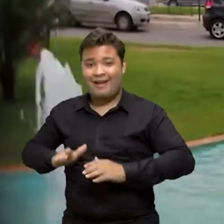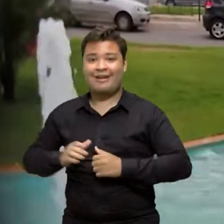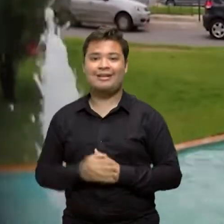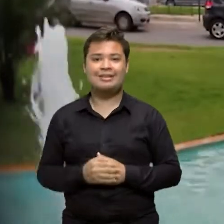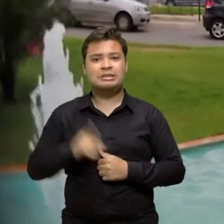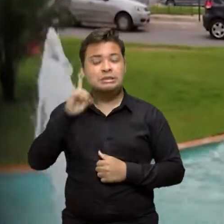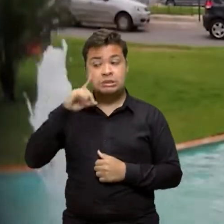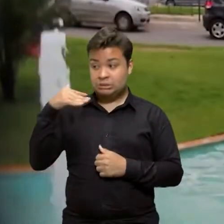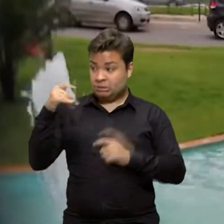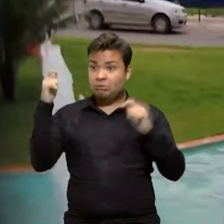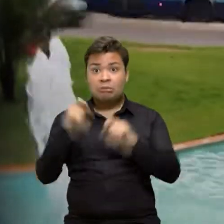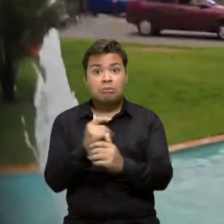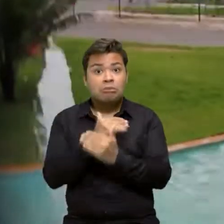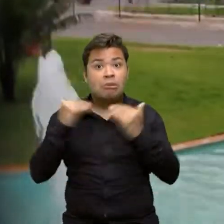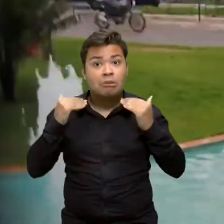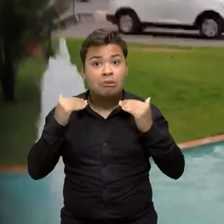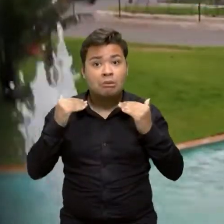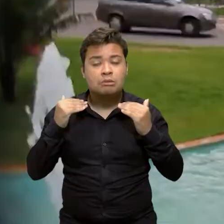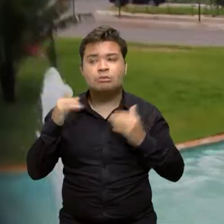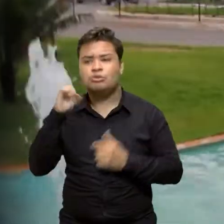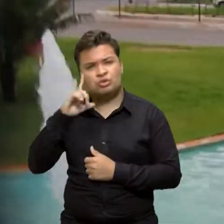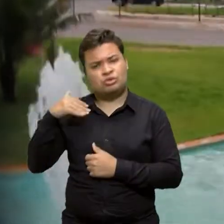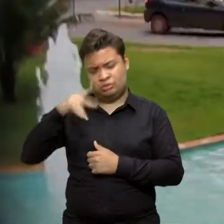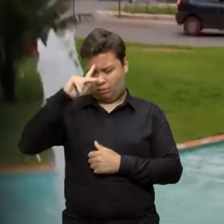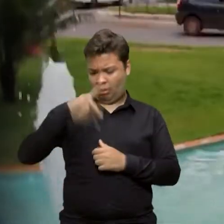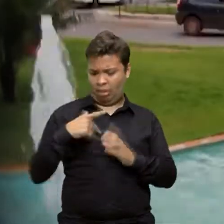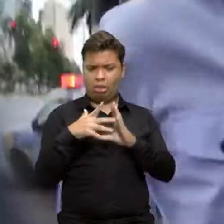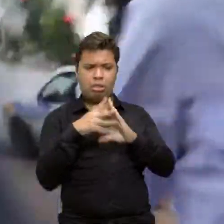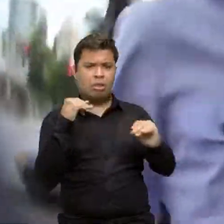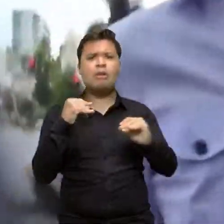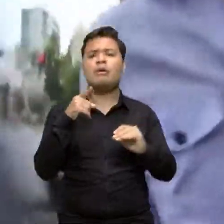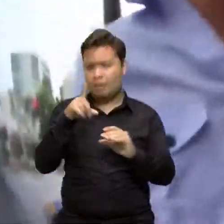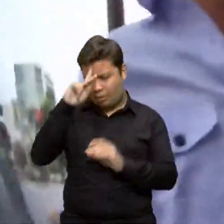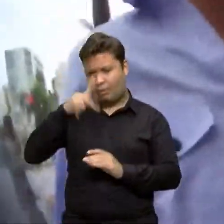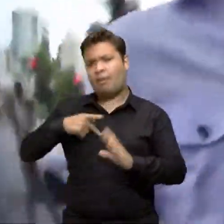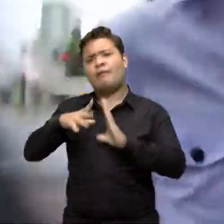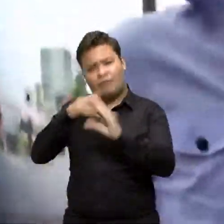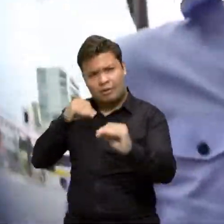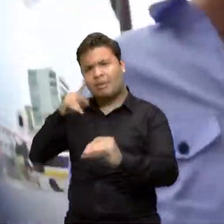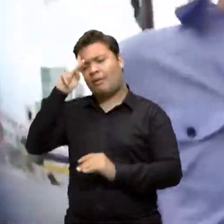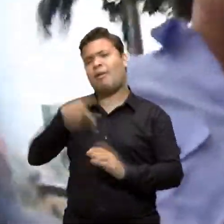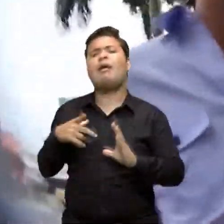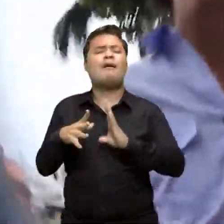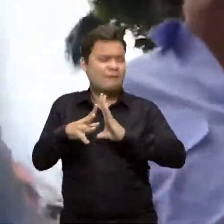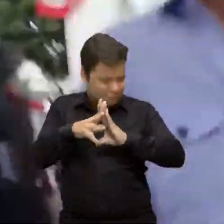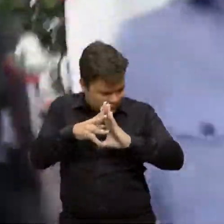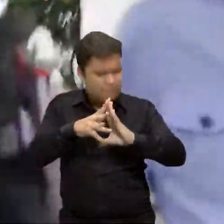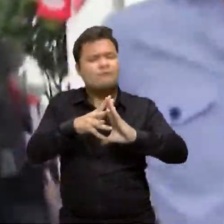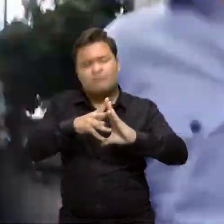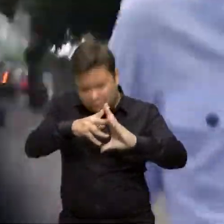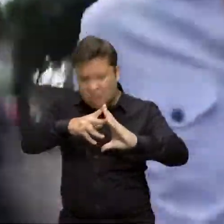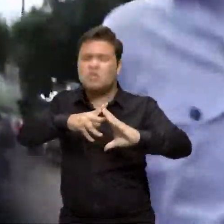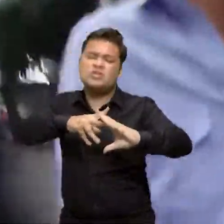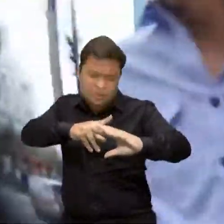morrer, todo dia você foge de você, você foge de você, você foge de